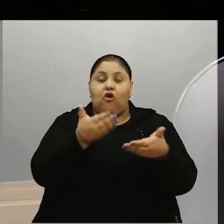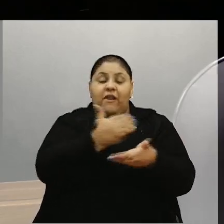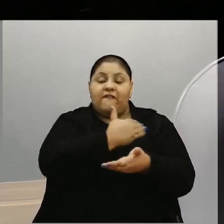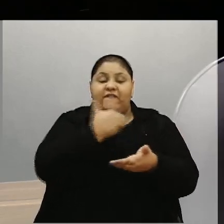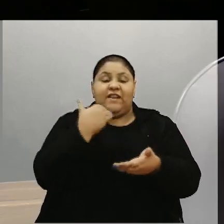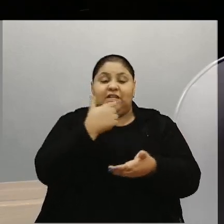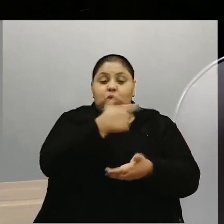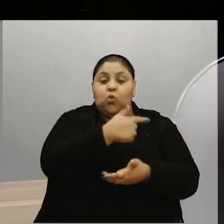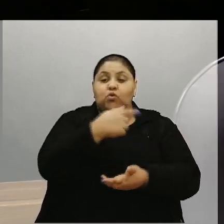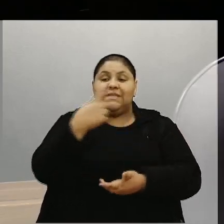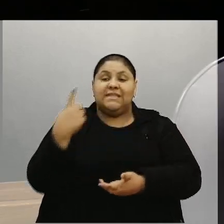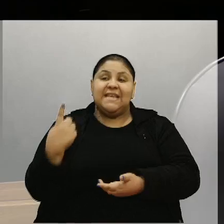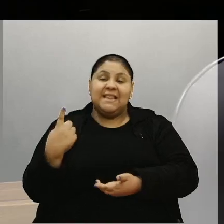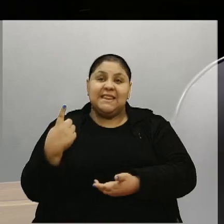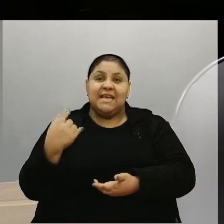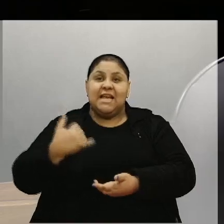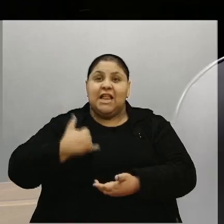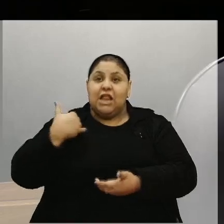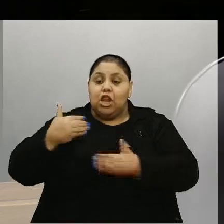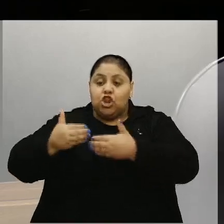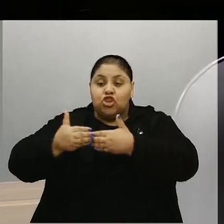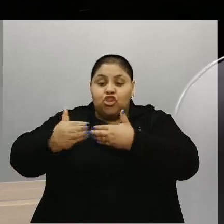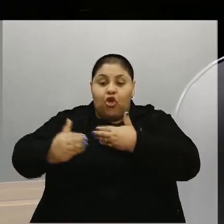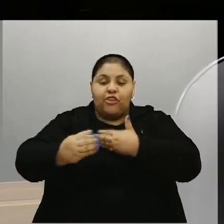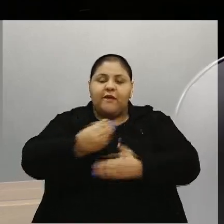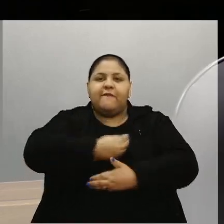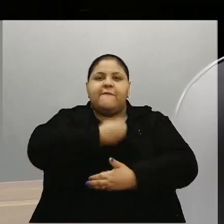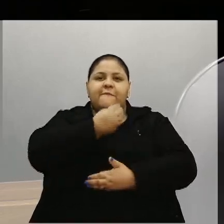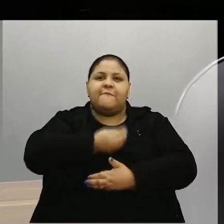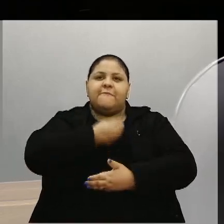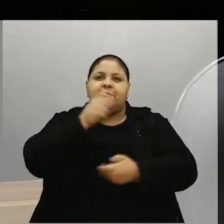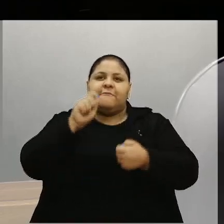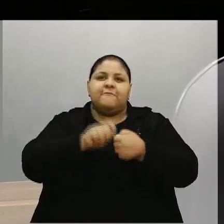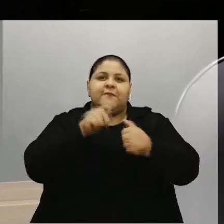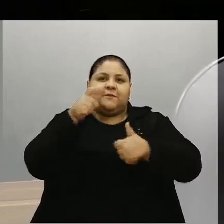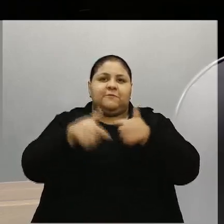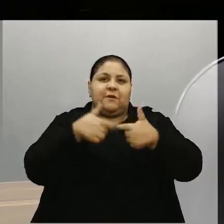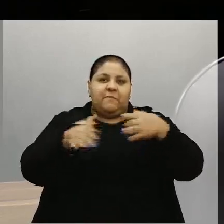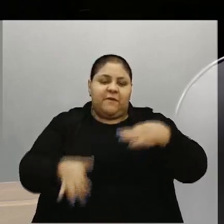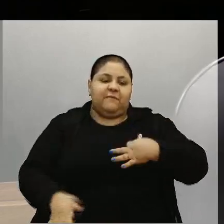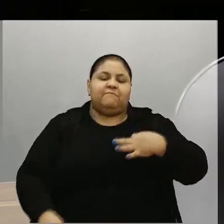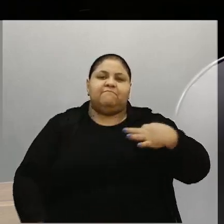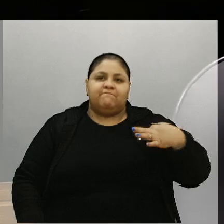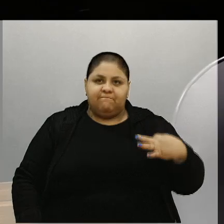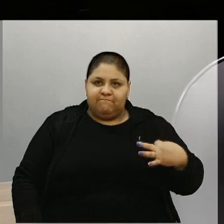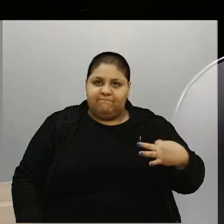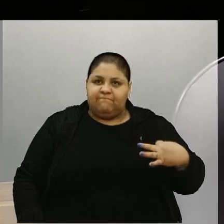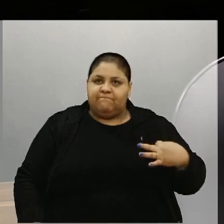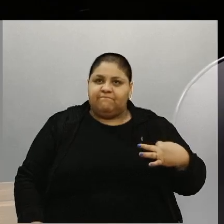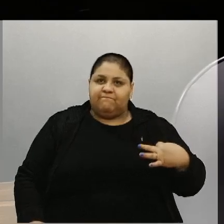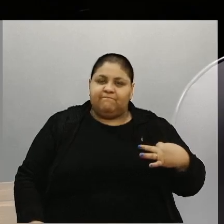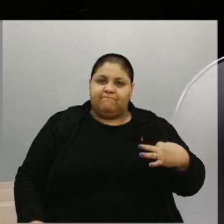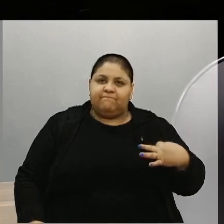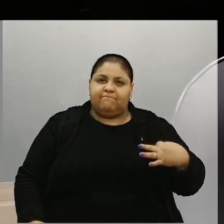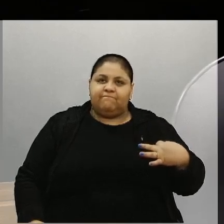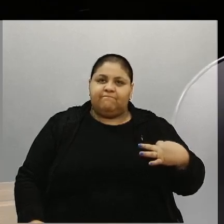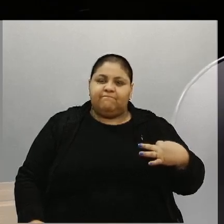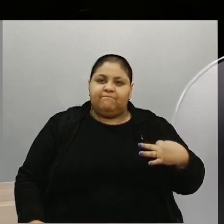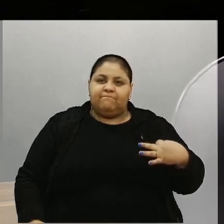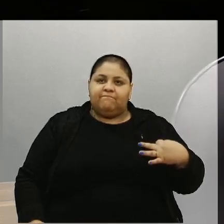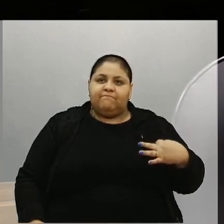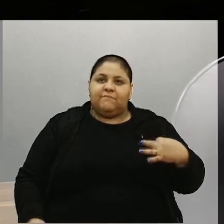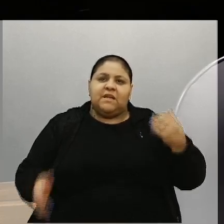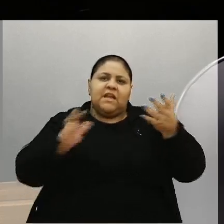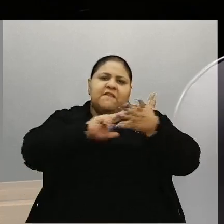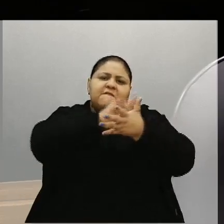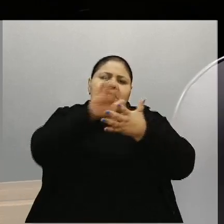ou seja, durante toda a sua vida prestou um trabalho voluntário e não só em apenas situações específicas.